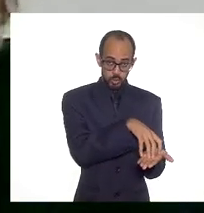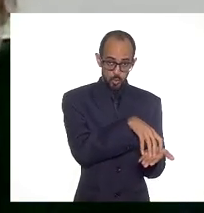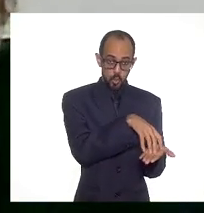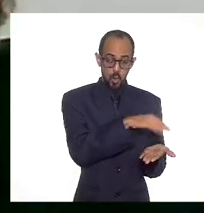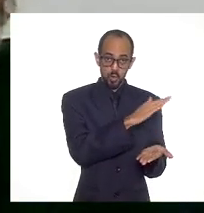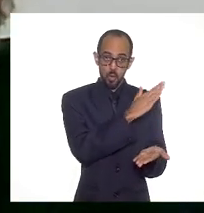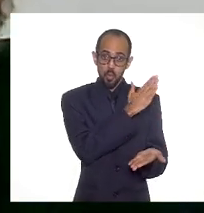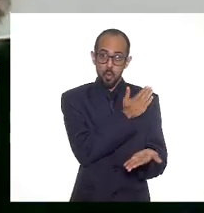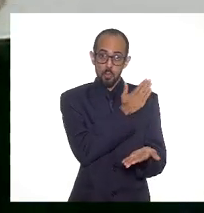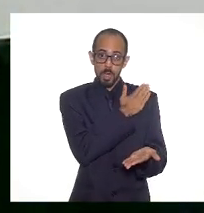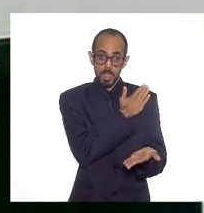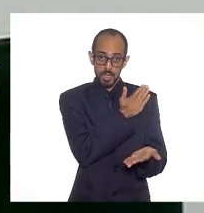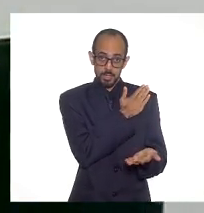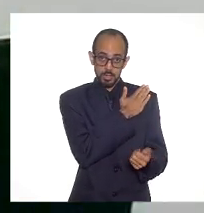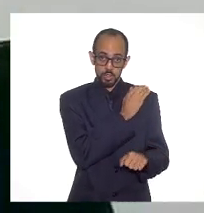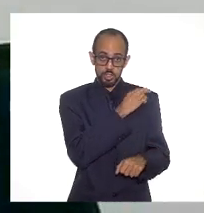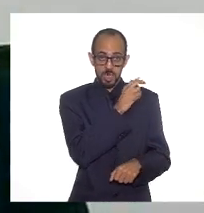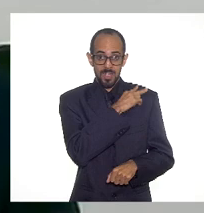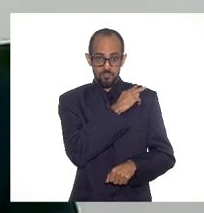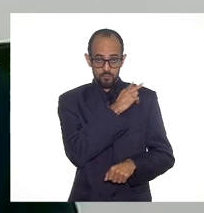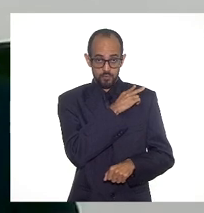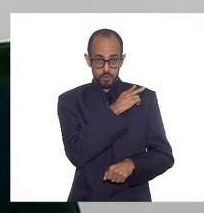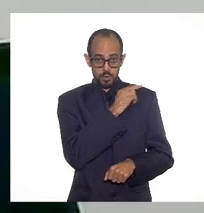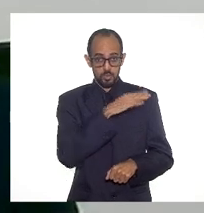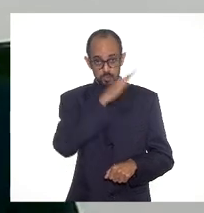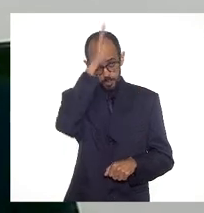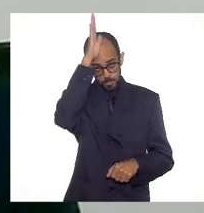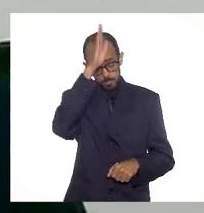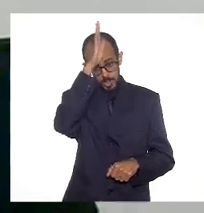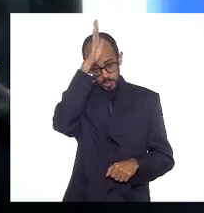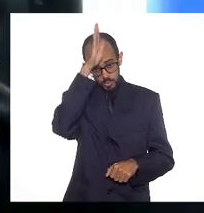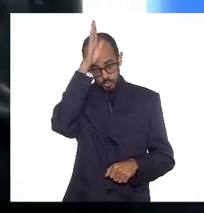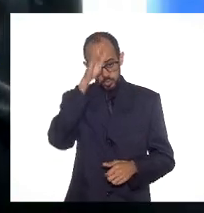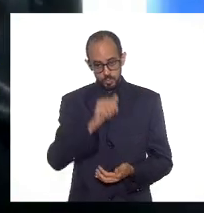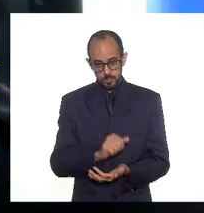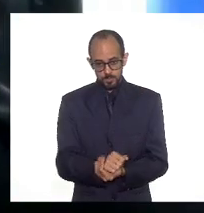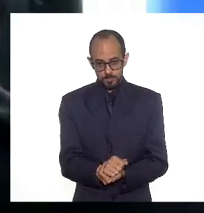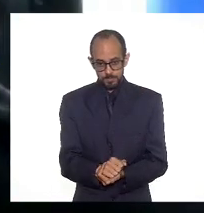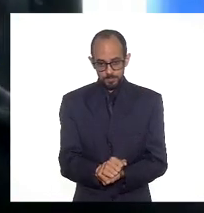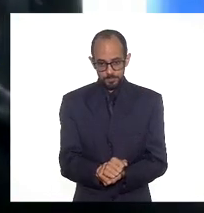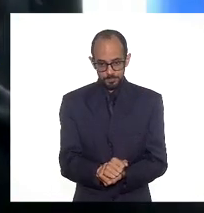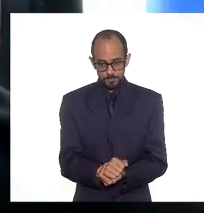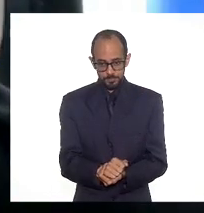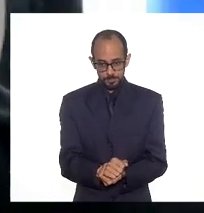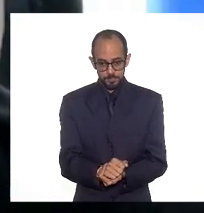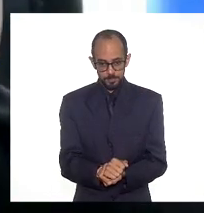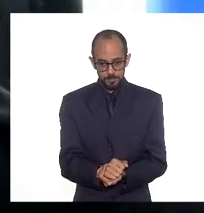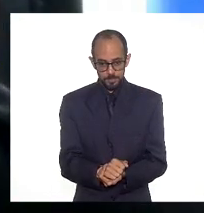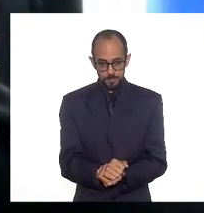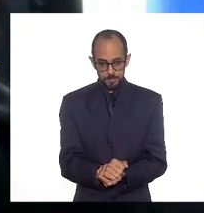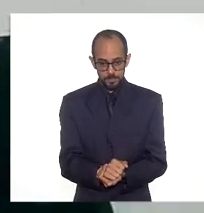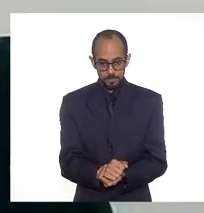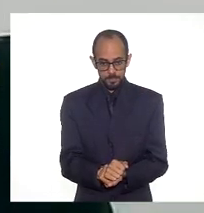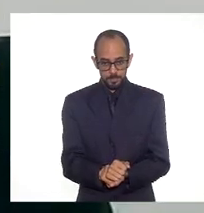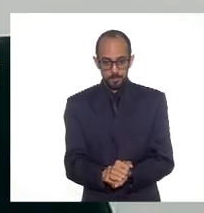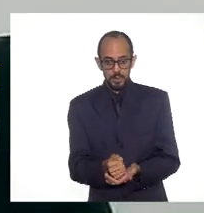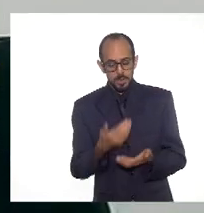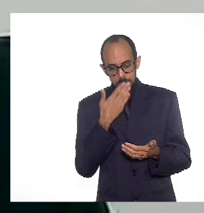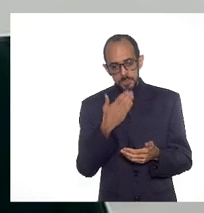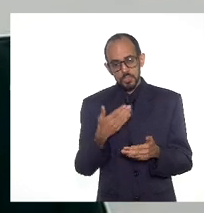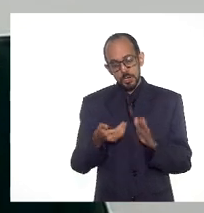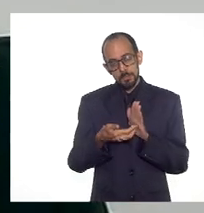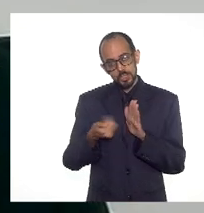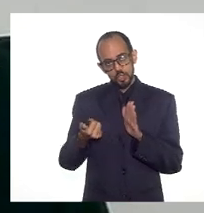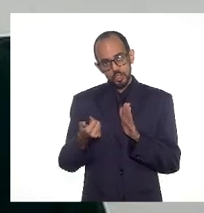comandante e chefe dos bombeiros. Secretário estadual. Presidente, eu queria que você retirasse da pauta,